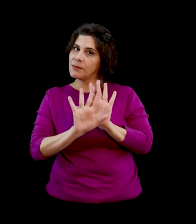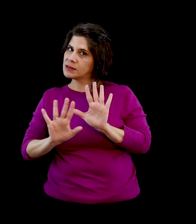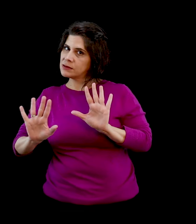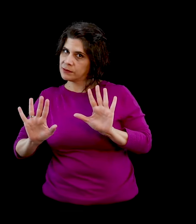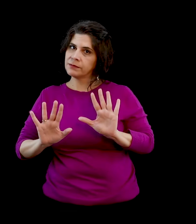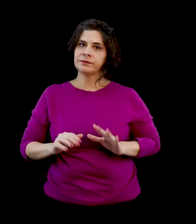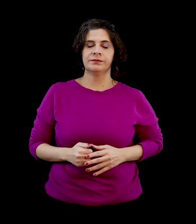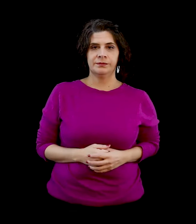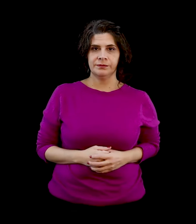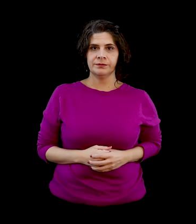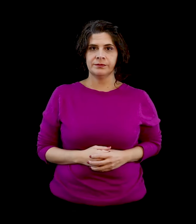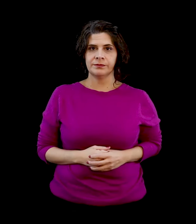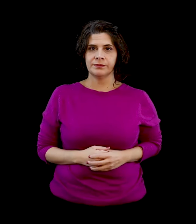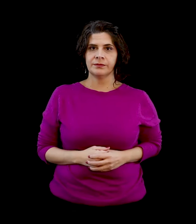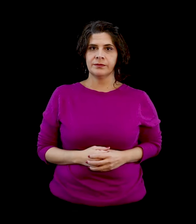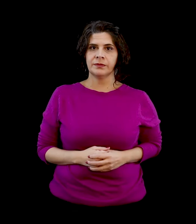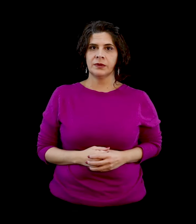Então,